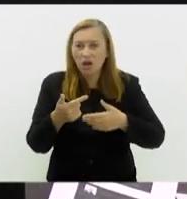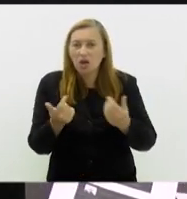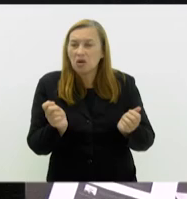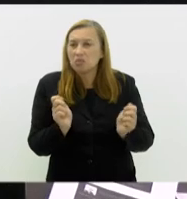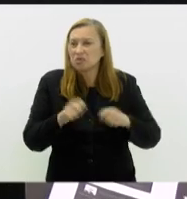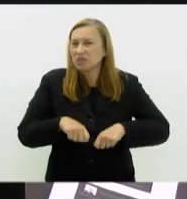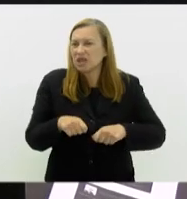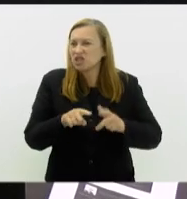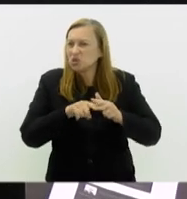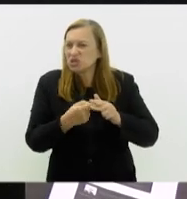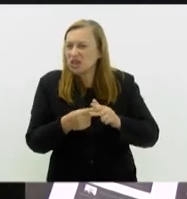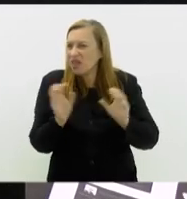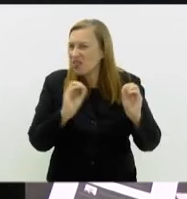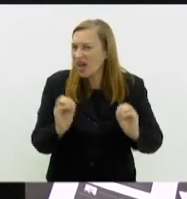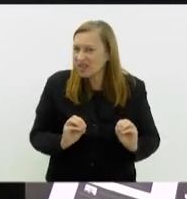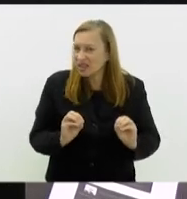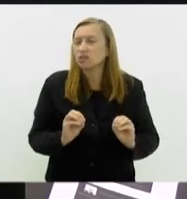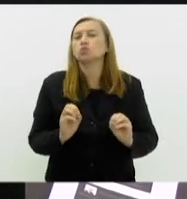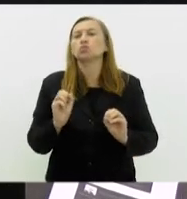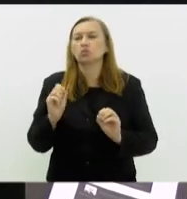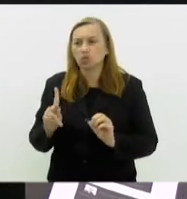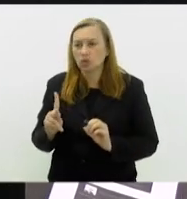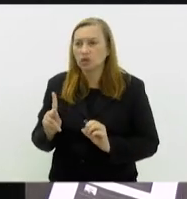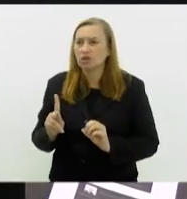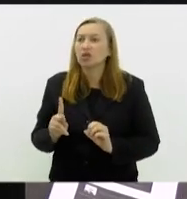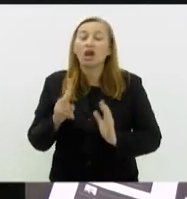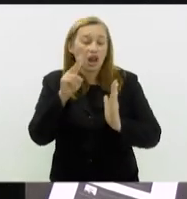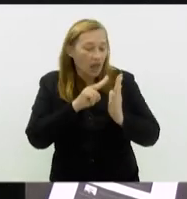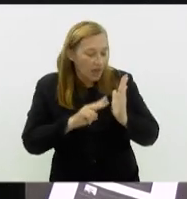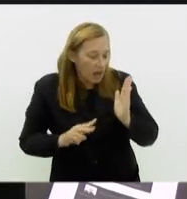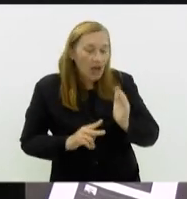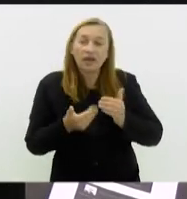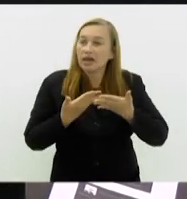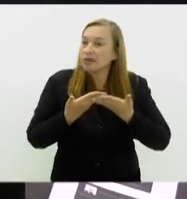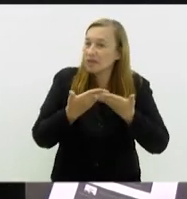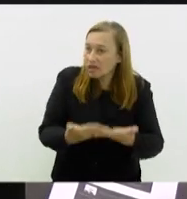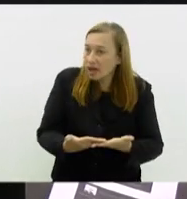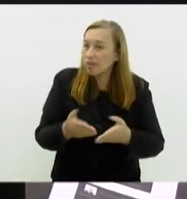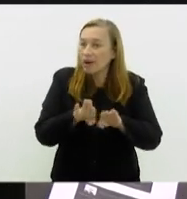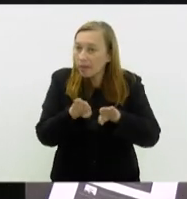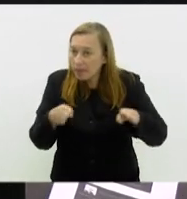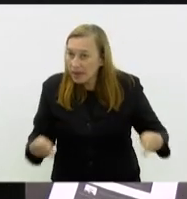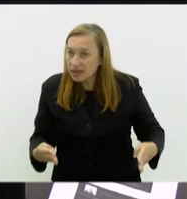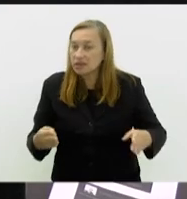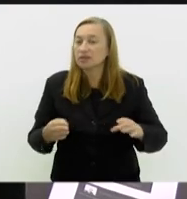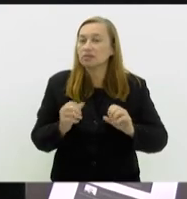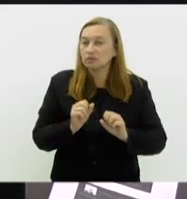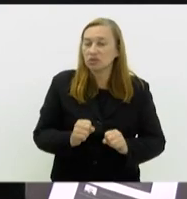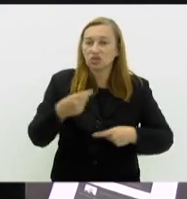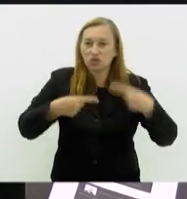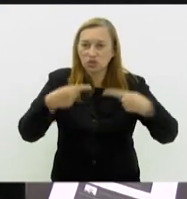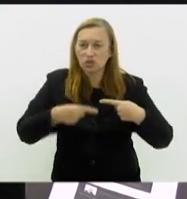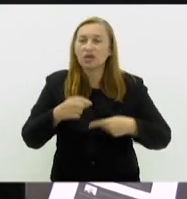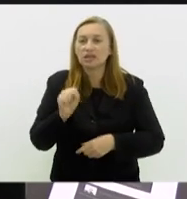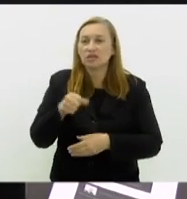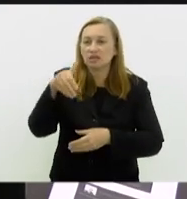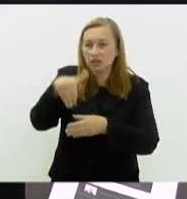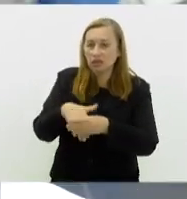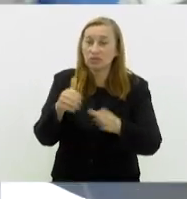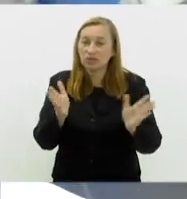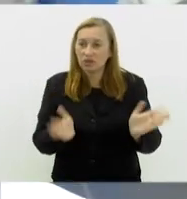partir de agora e o deputado Júlio fará lerá encaminhará para mesa então votemos